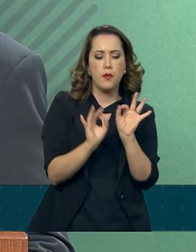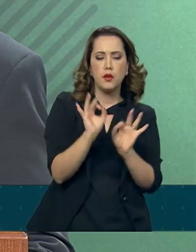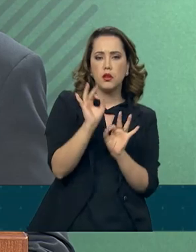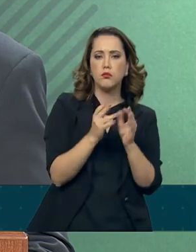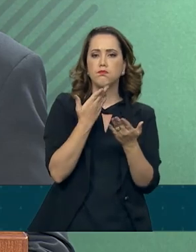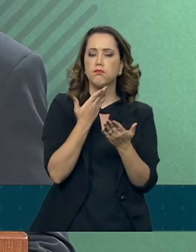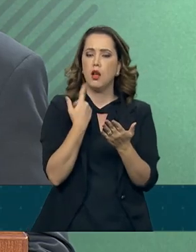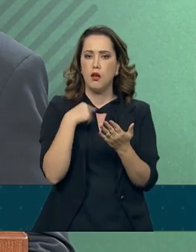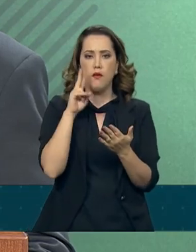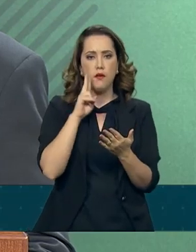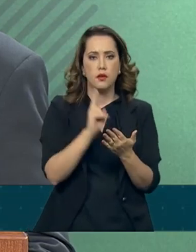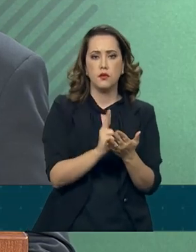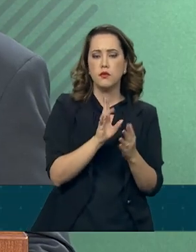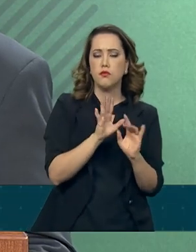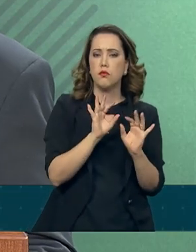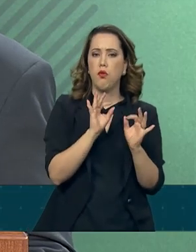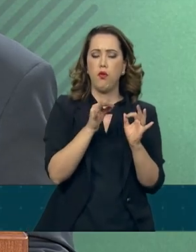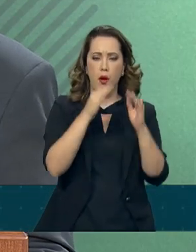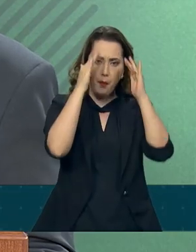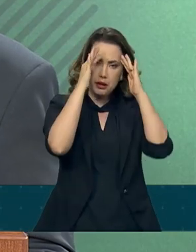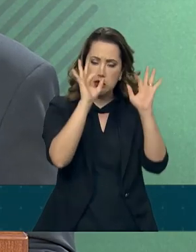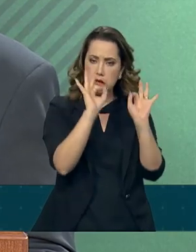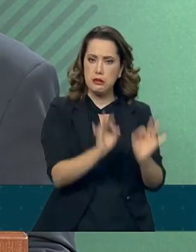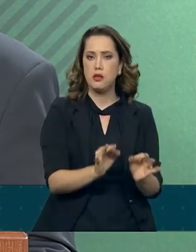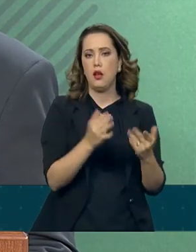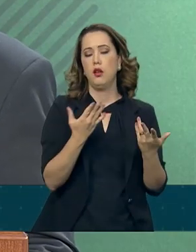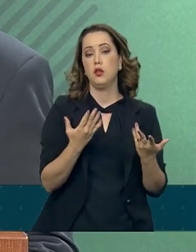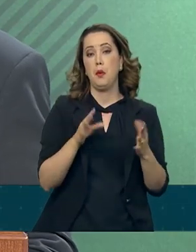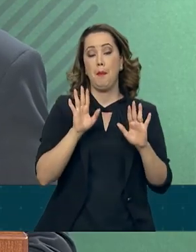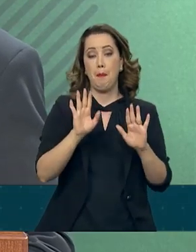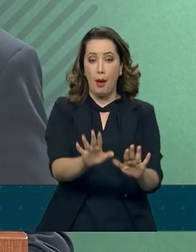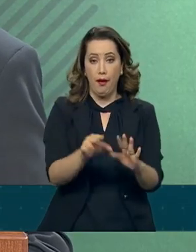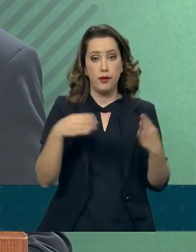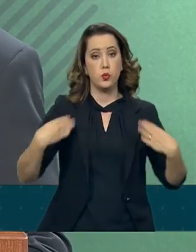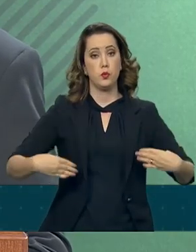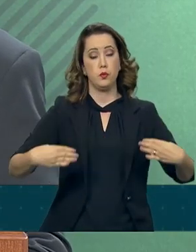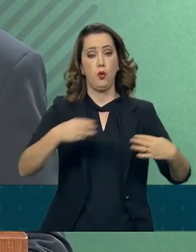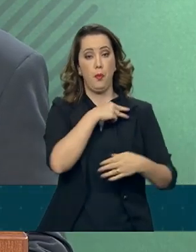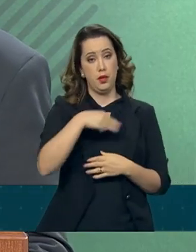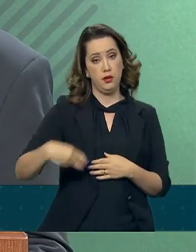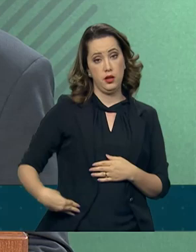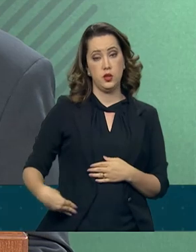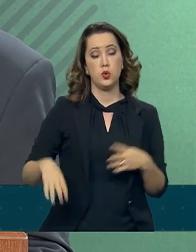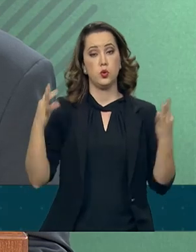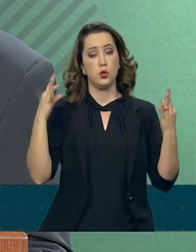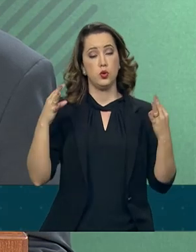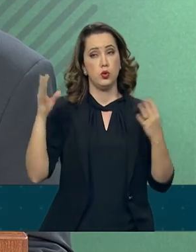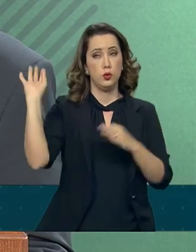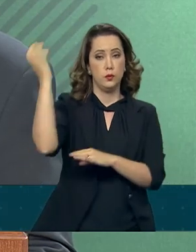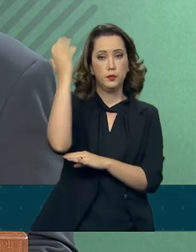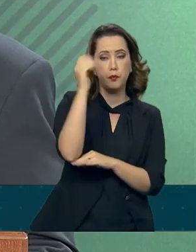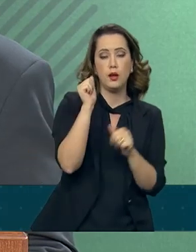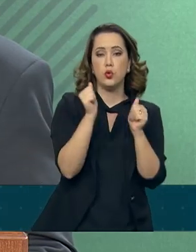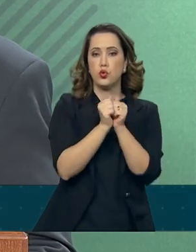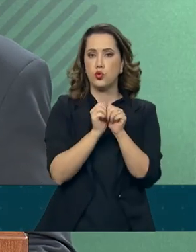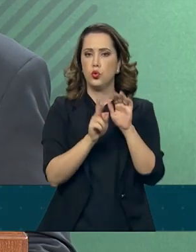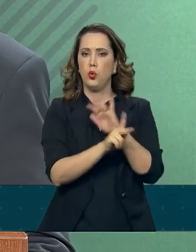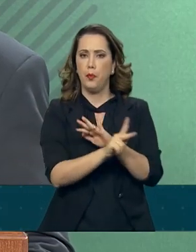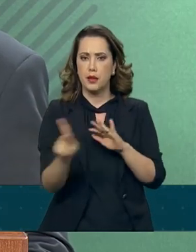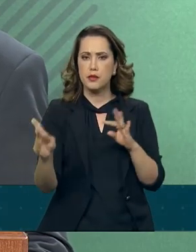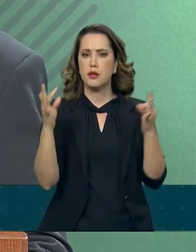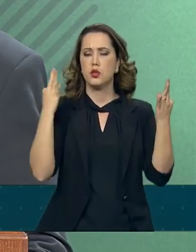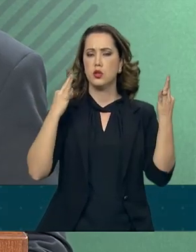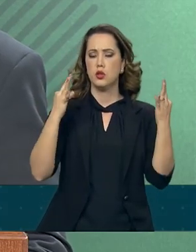atendidos na plenitude o que o ministro do meio ambiente ricardo salles acompanhado do presidente da embratur a de